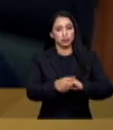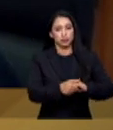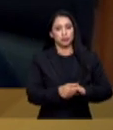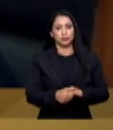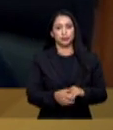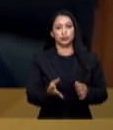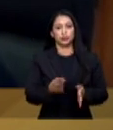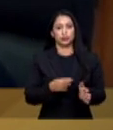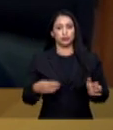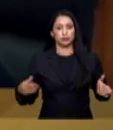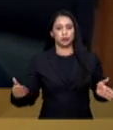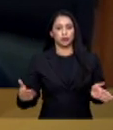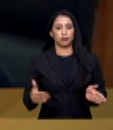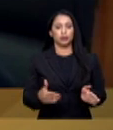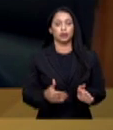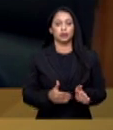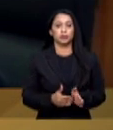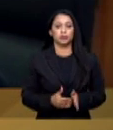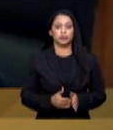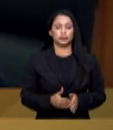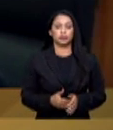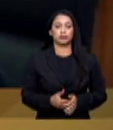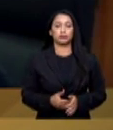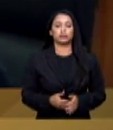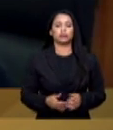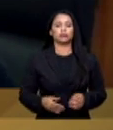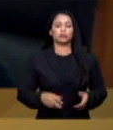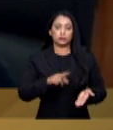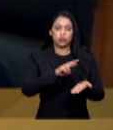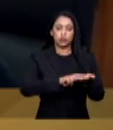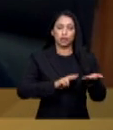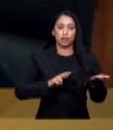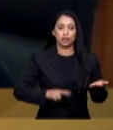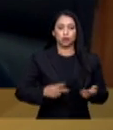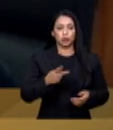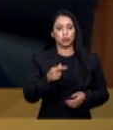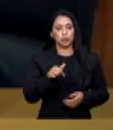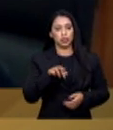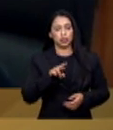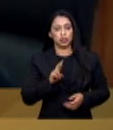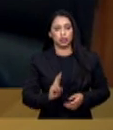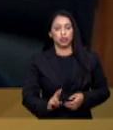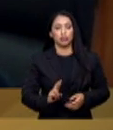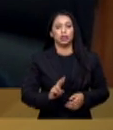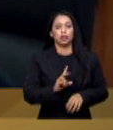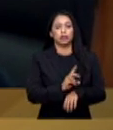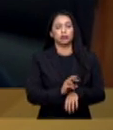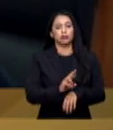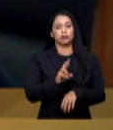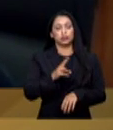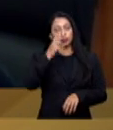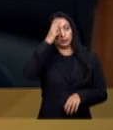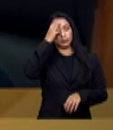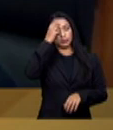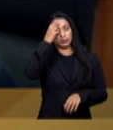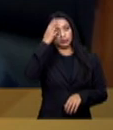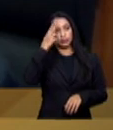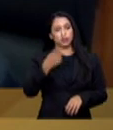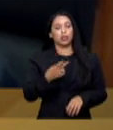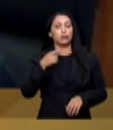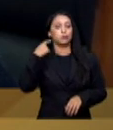saudando ainda o eminente relator, o eminente procurador-geral da República, doutor Augusto Aras, as senhoras e